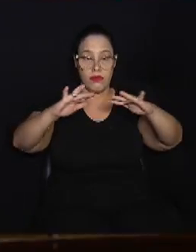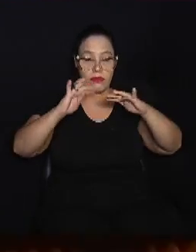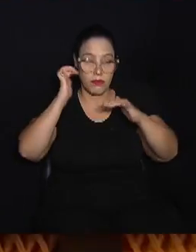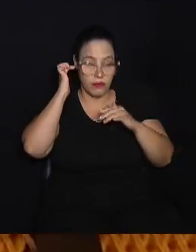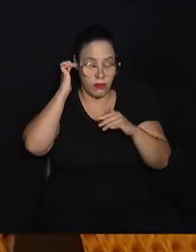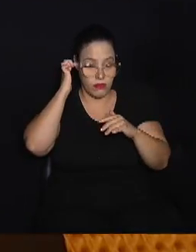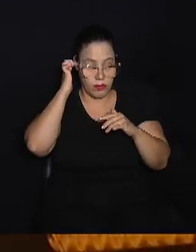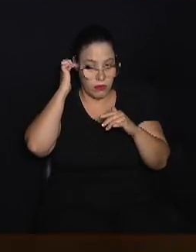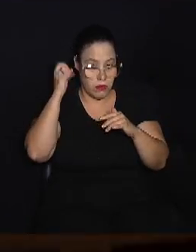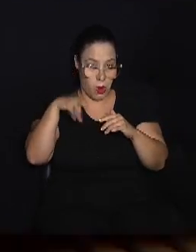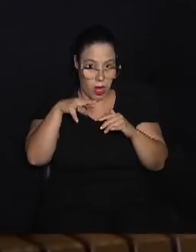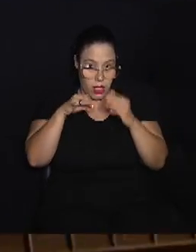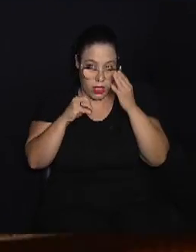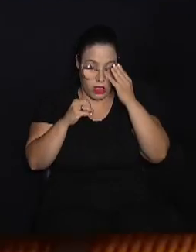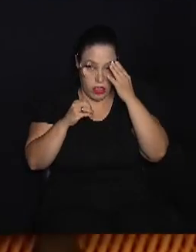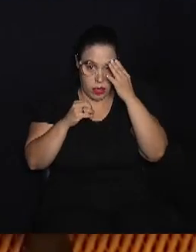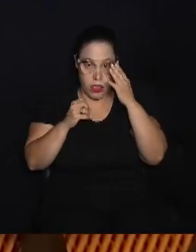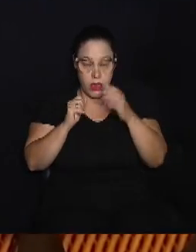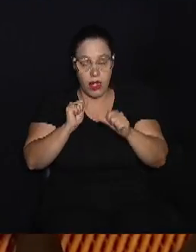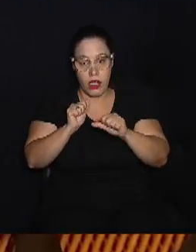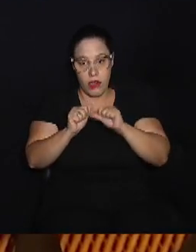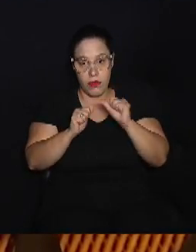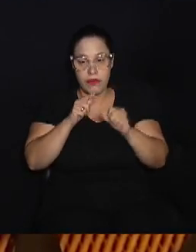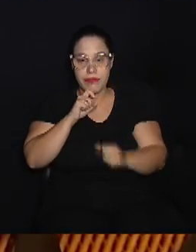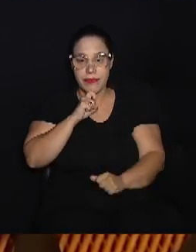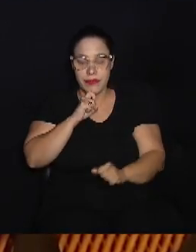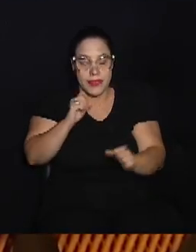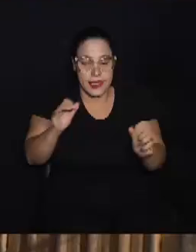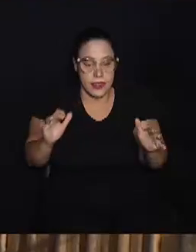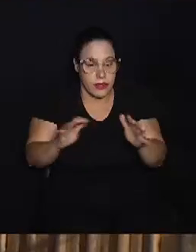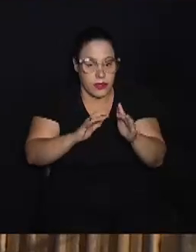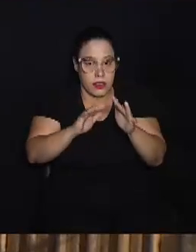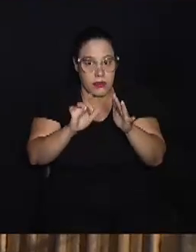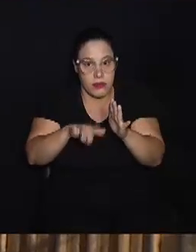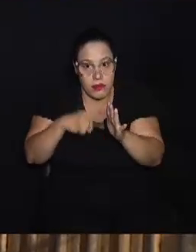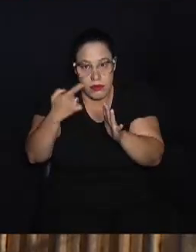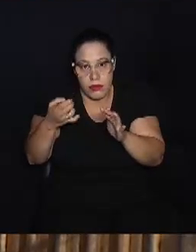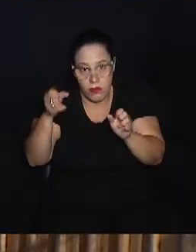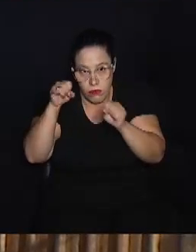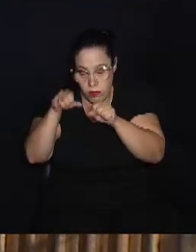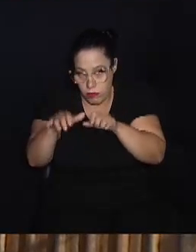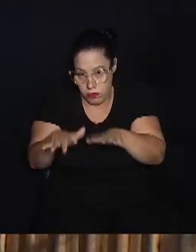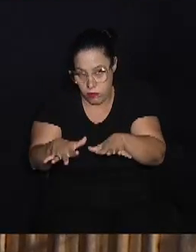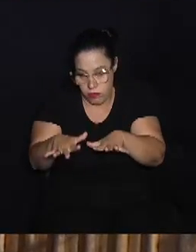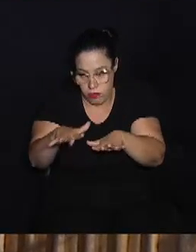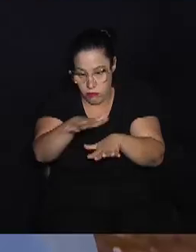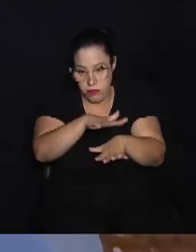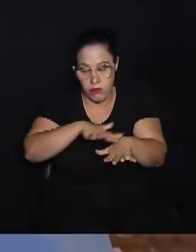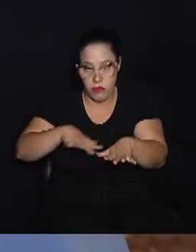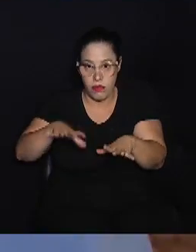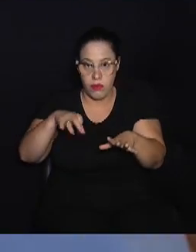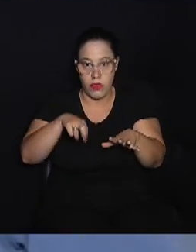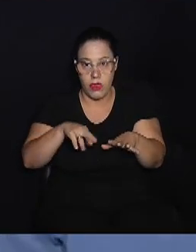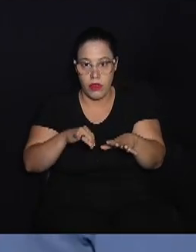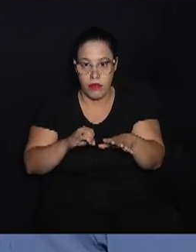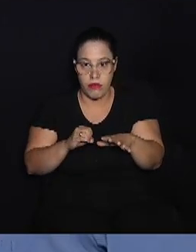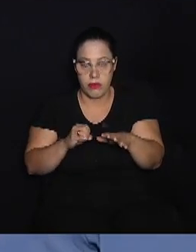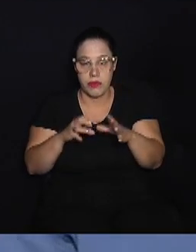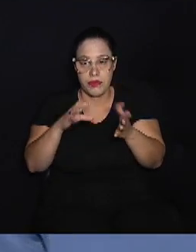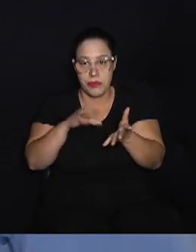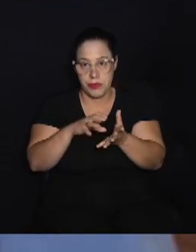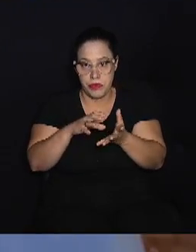painel molhado para que seja resfriado e umidificado antes de ser jogado no ambiente interno. Nesse tipo de